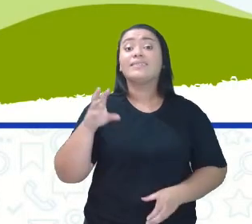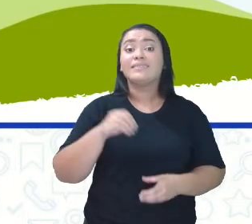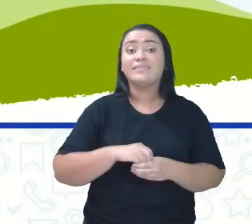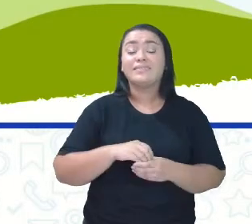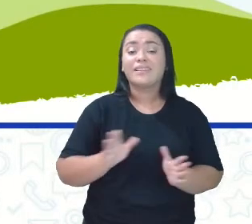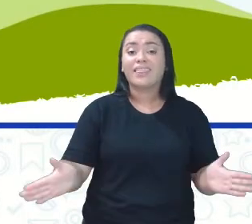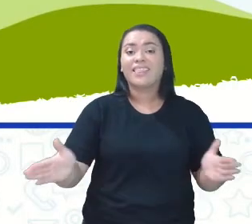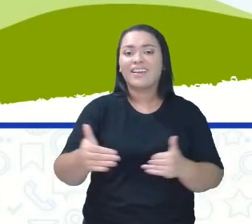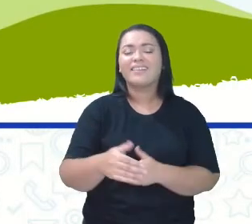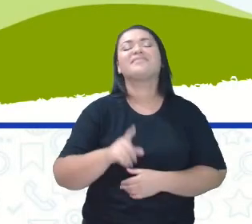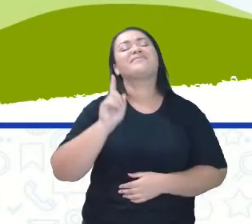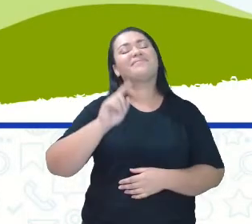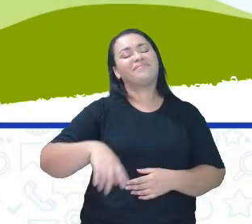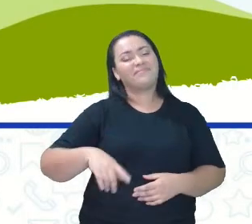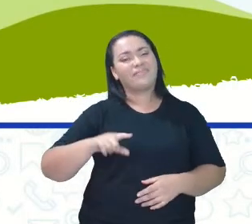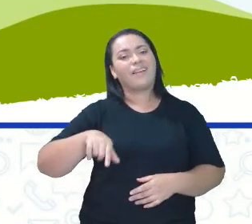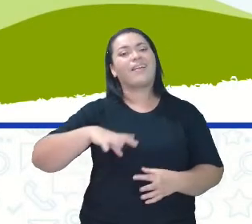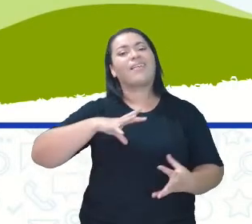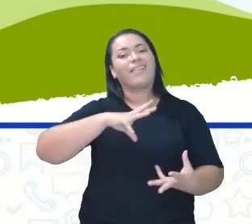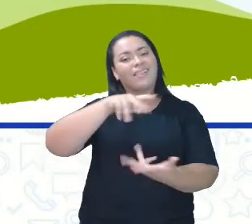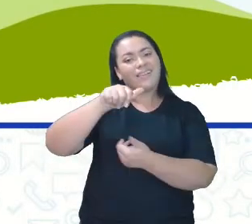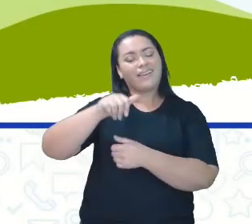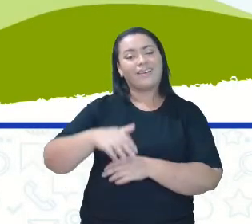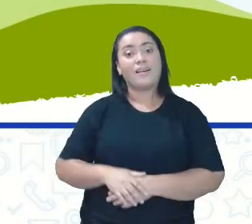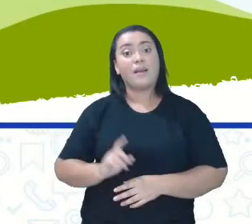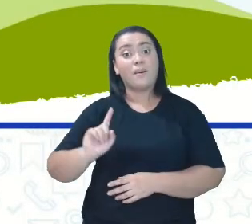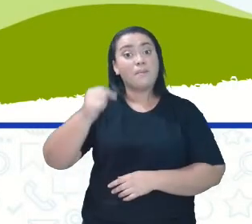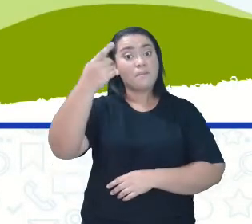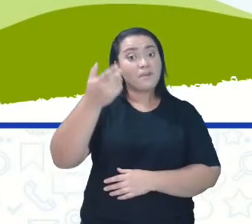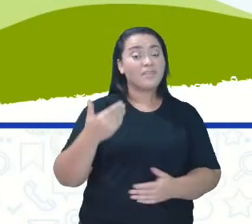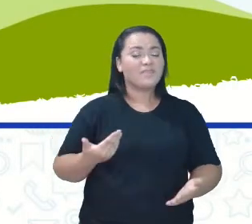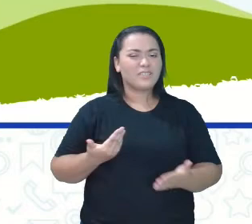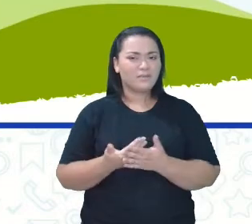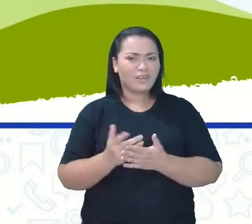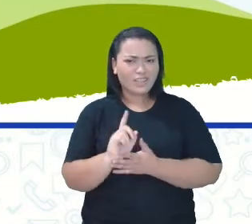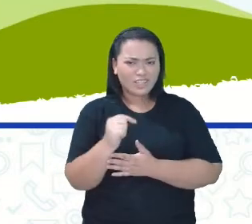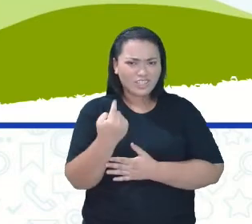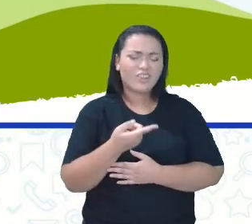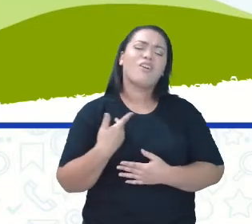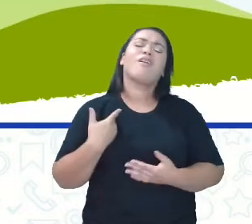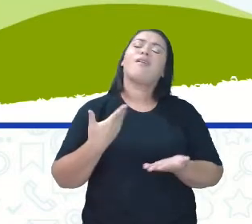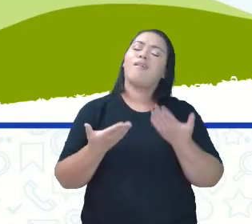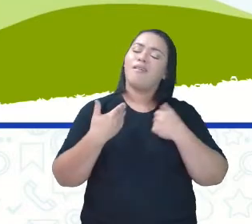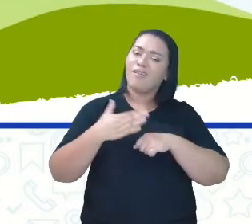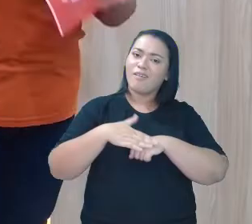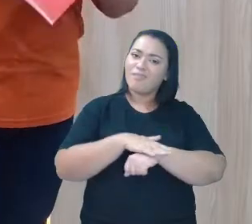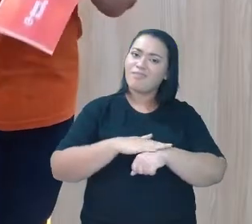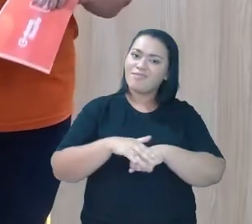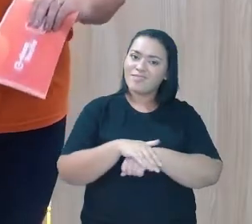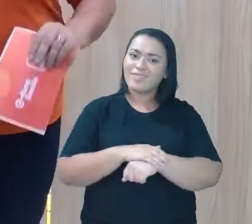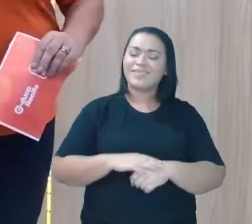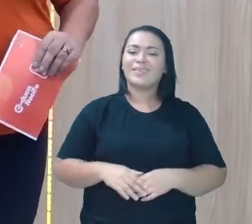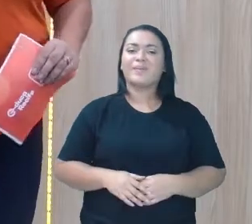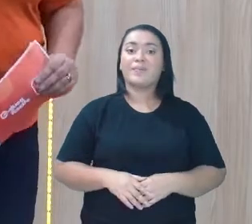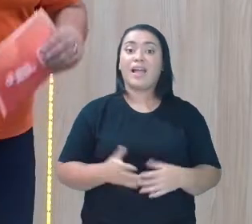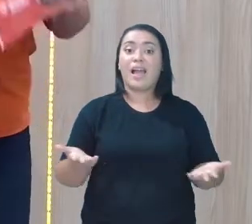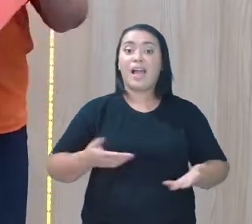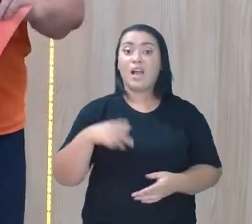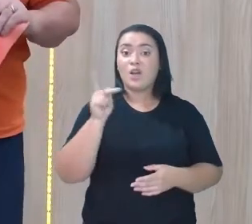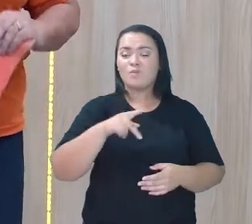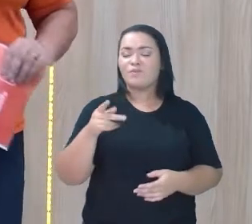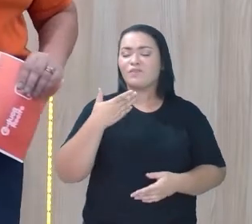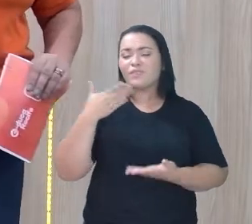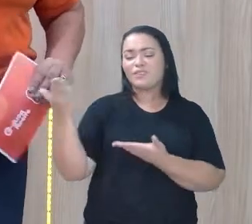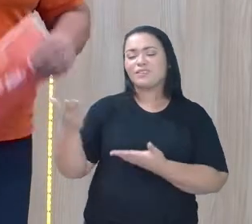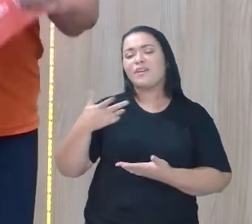da caixa é o planeta Terra. E na próxima aula nós vamos conversar a respeito dela. Eu vou chamar a professora Cláudia para